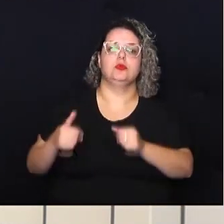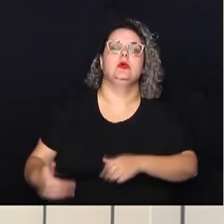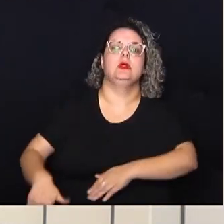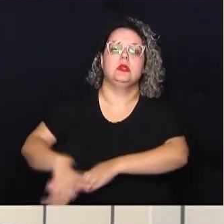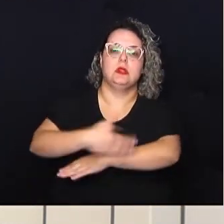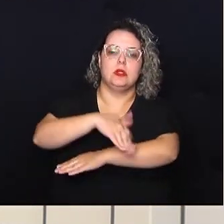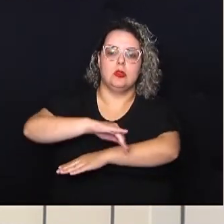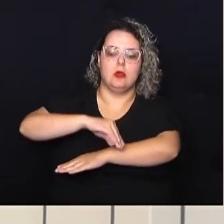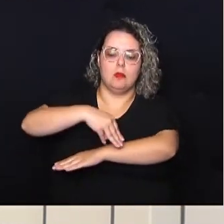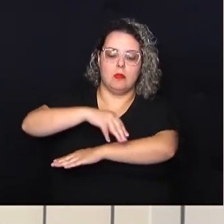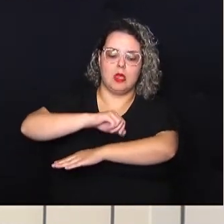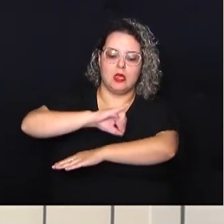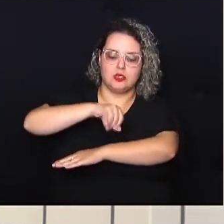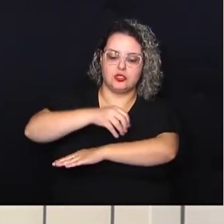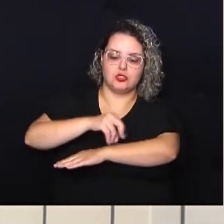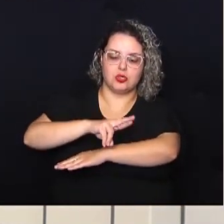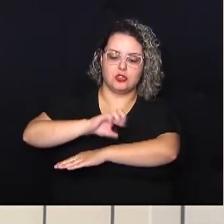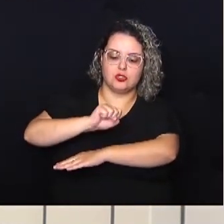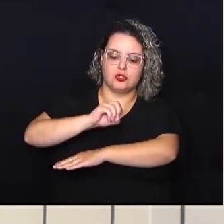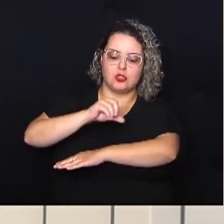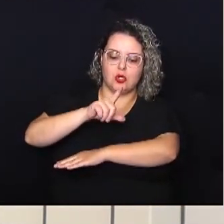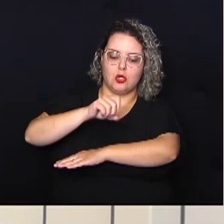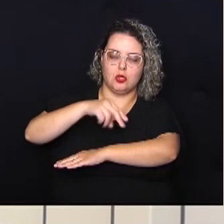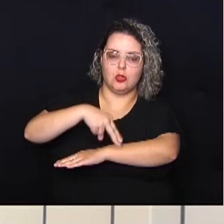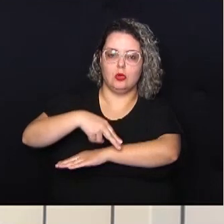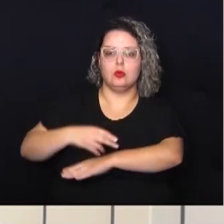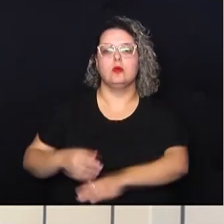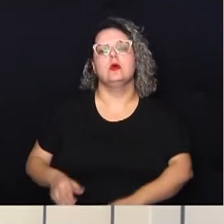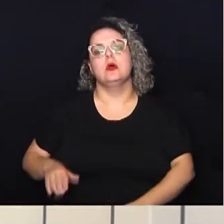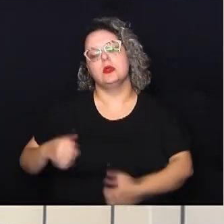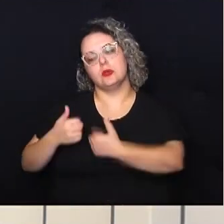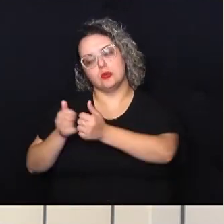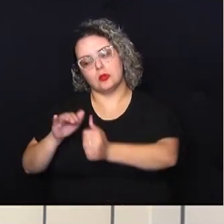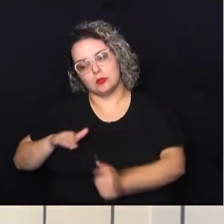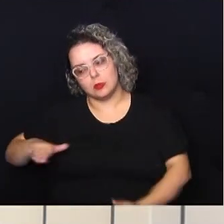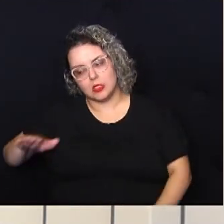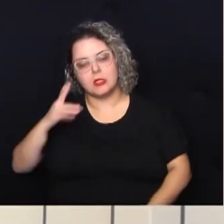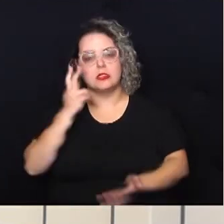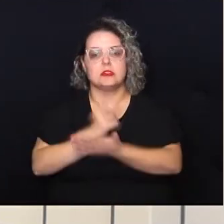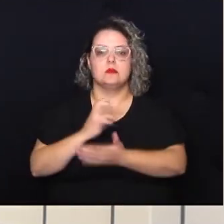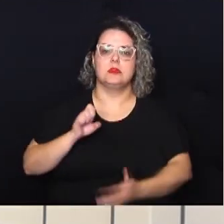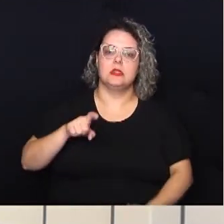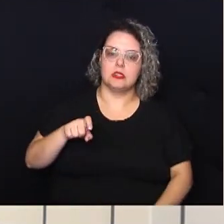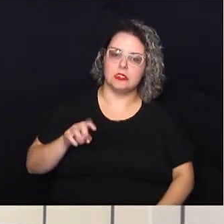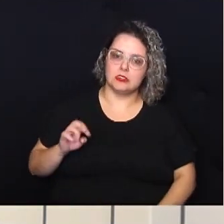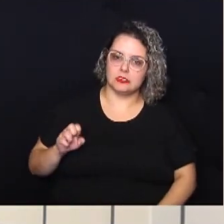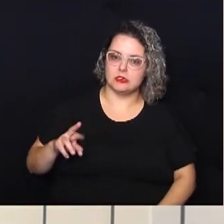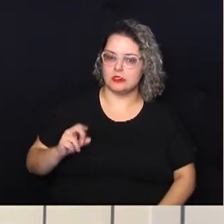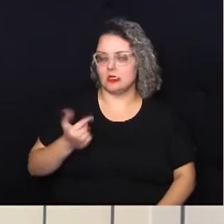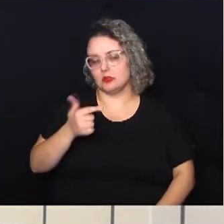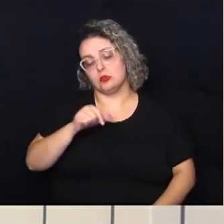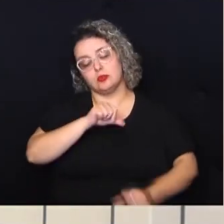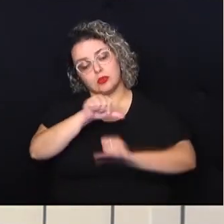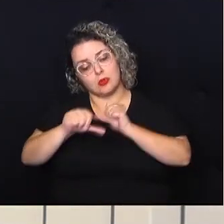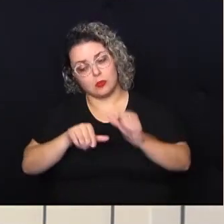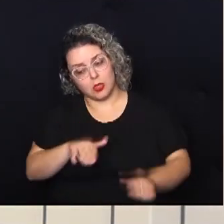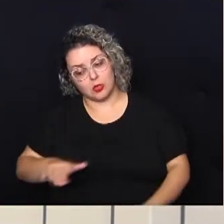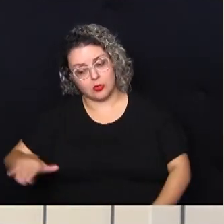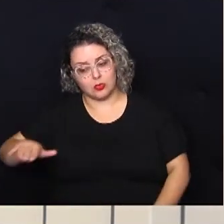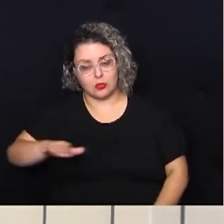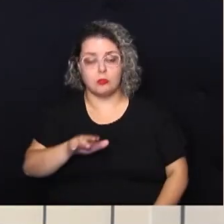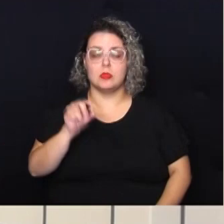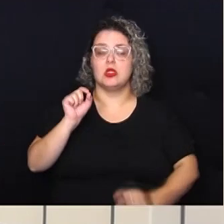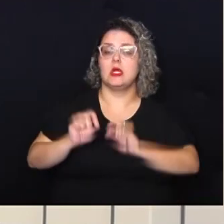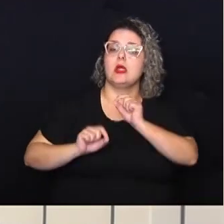Major Solon, linhas de ônibus operando sempre na pista externa. Não vai haver mudança de itinerário para quem